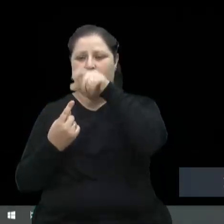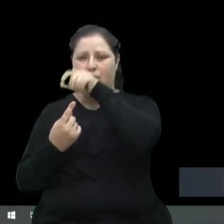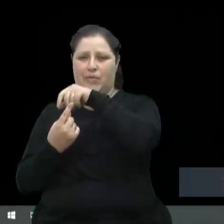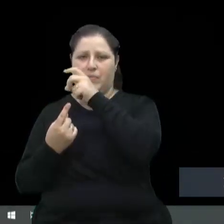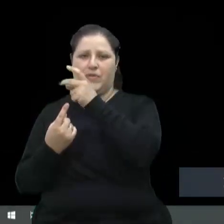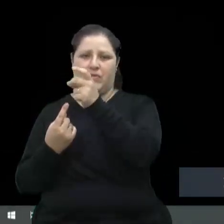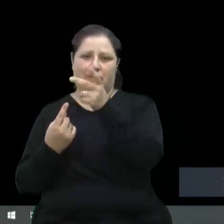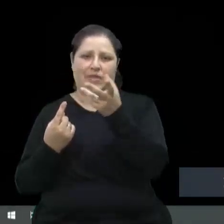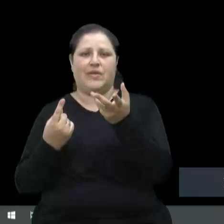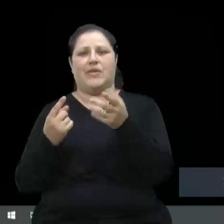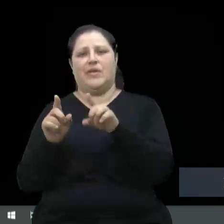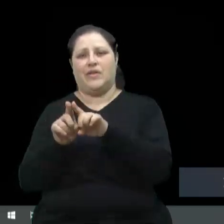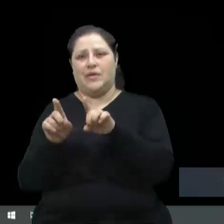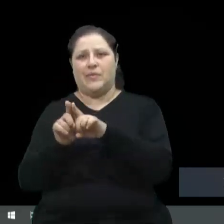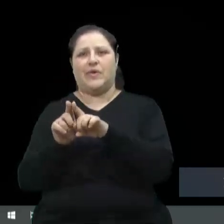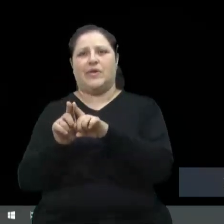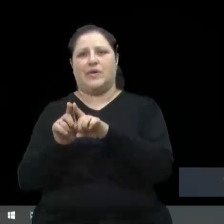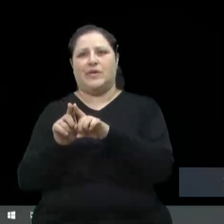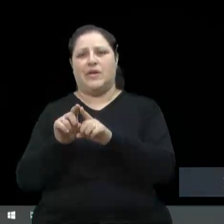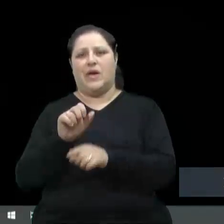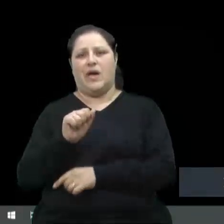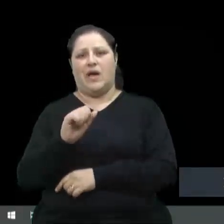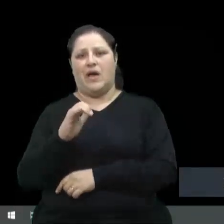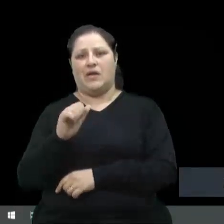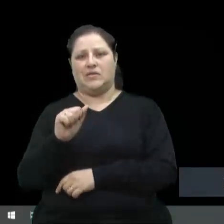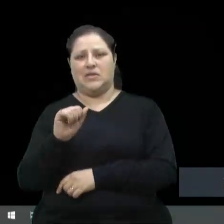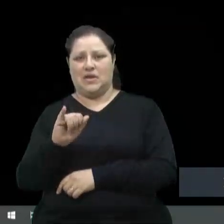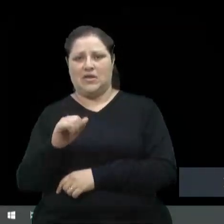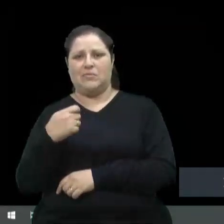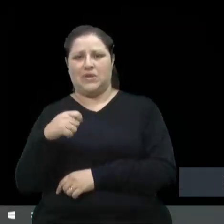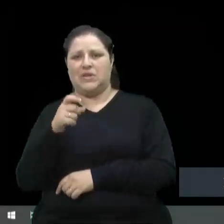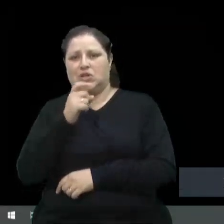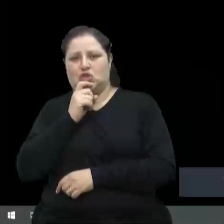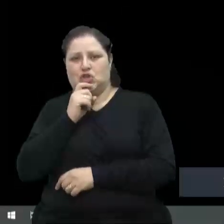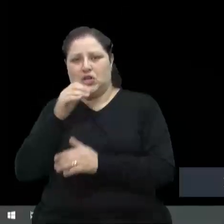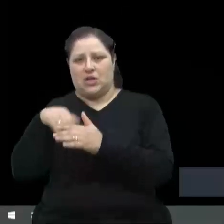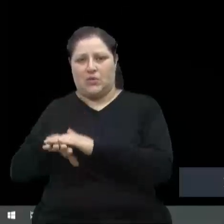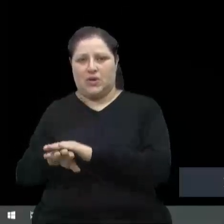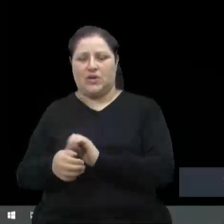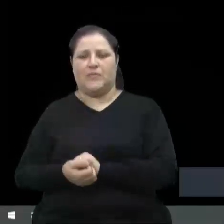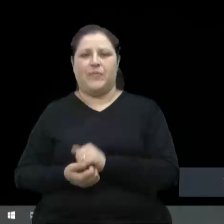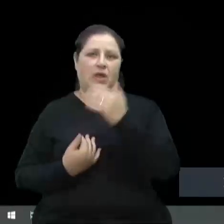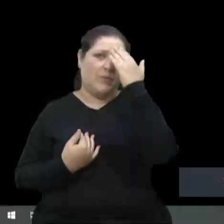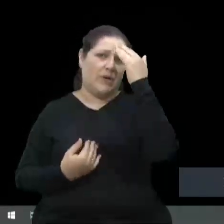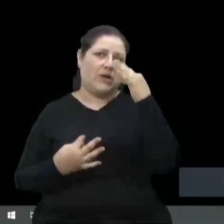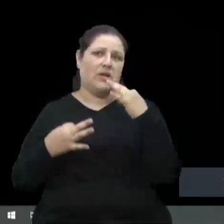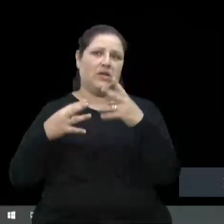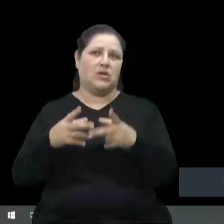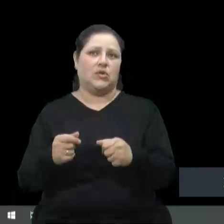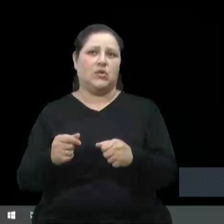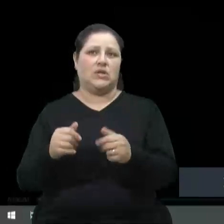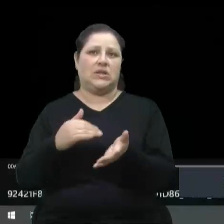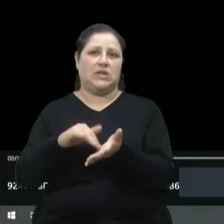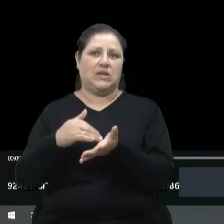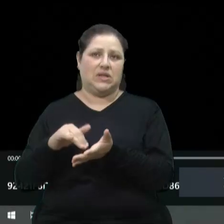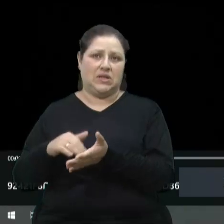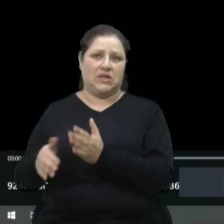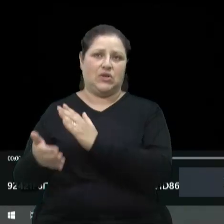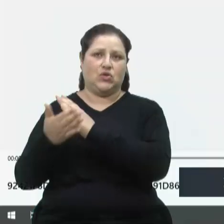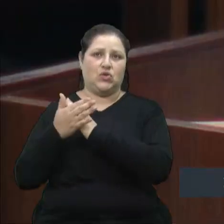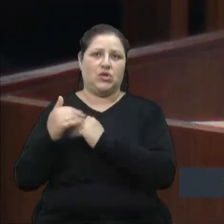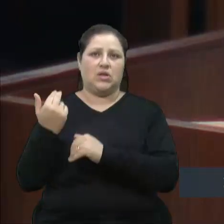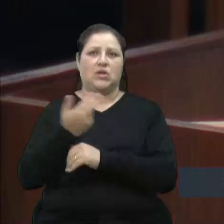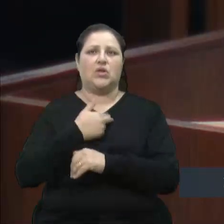Eu agradeço de coração assim também a todas as secretarias que já nos auxiliaram. E a questão assim que a gente vem pedir